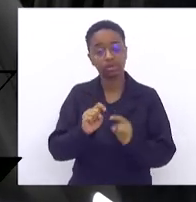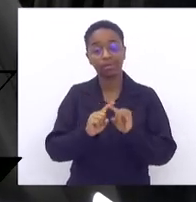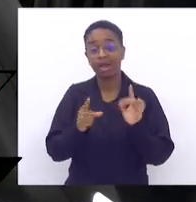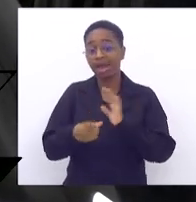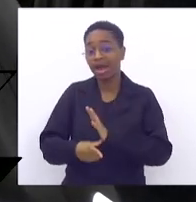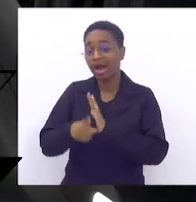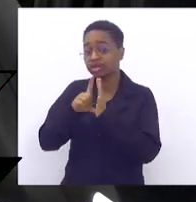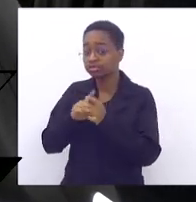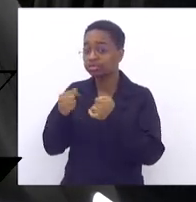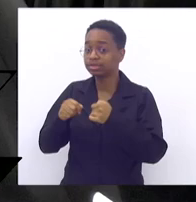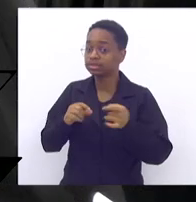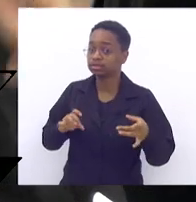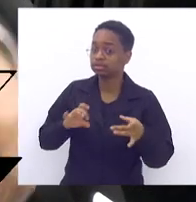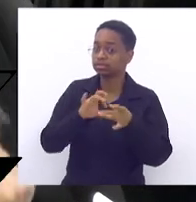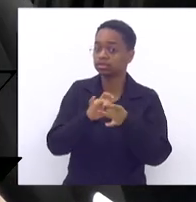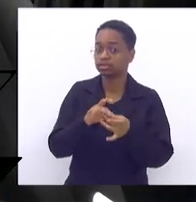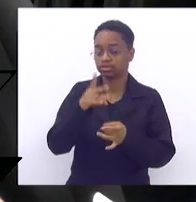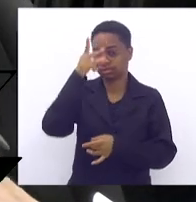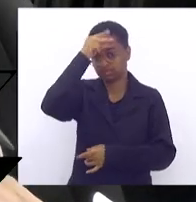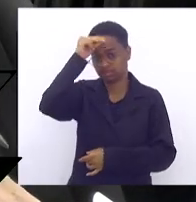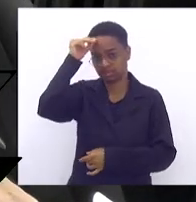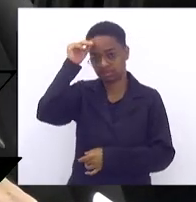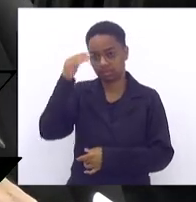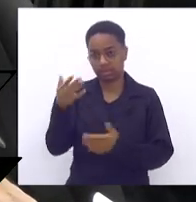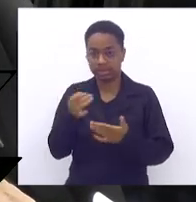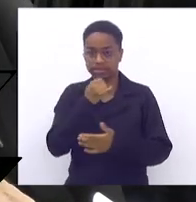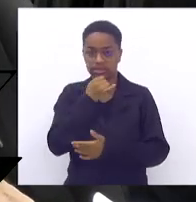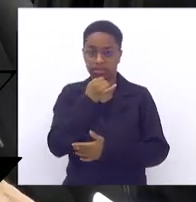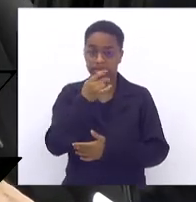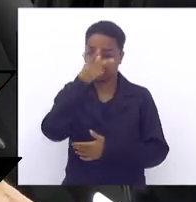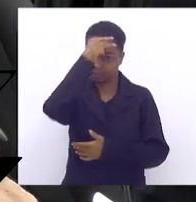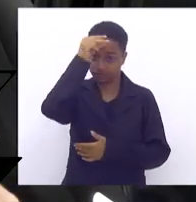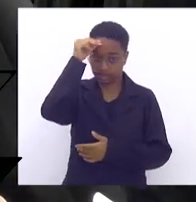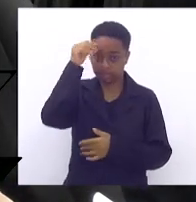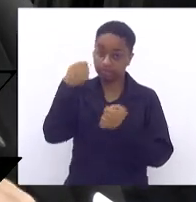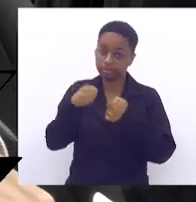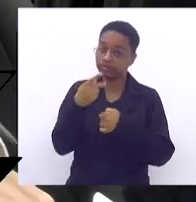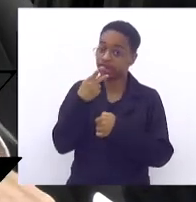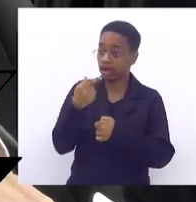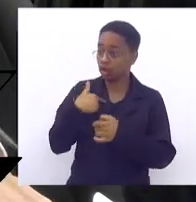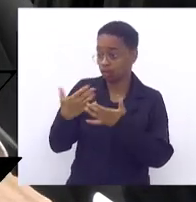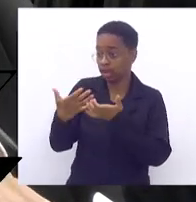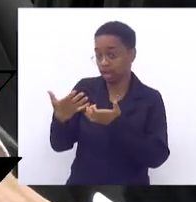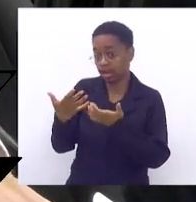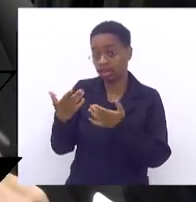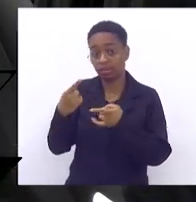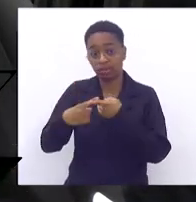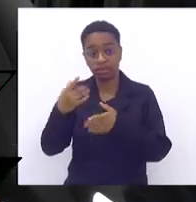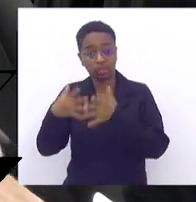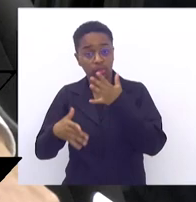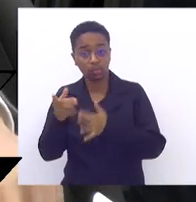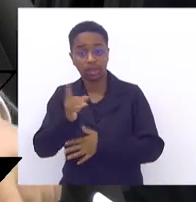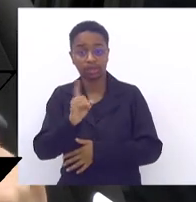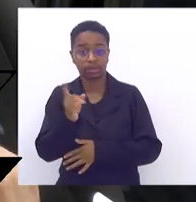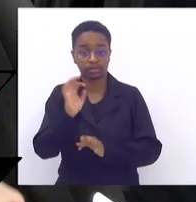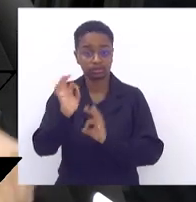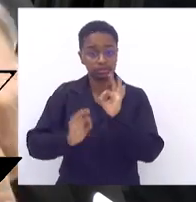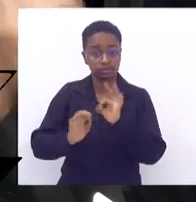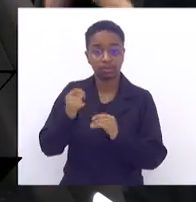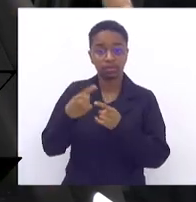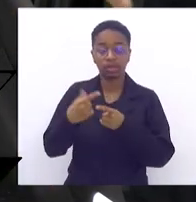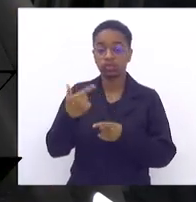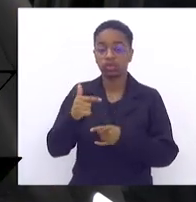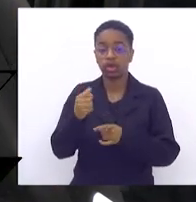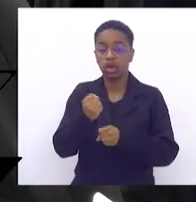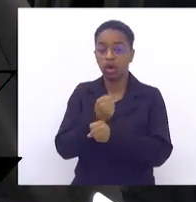faça um convênio com o município, o prefeito dizendo, eu quero. Isso não atrapalha meu planejamento, não tem nenhuma obra sendo feita